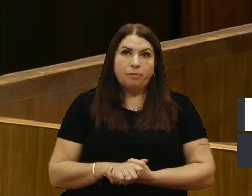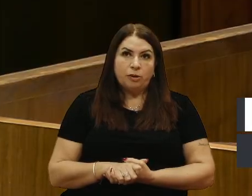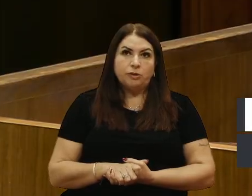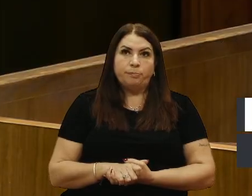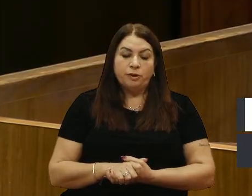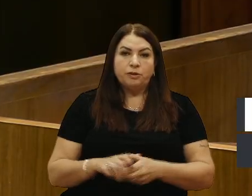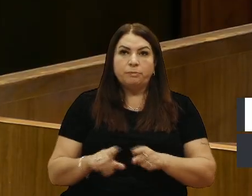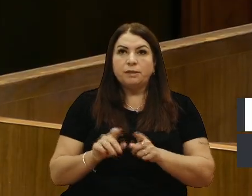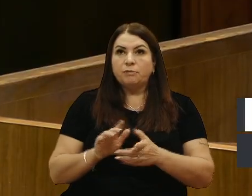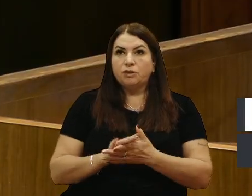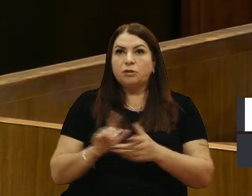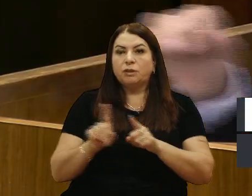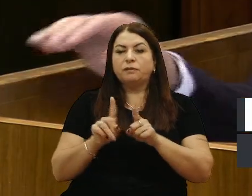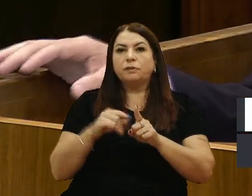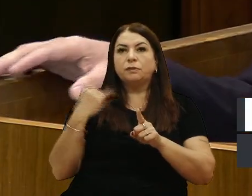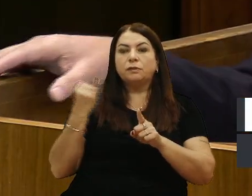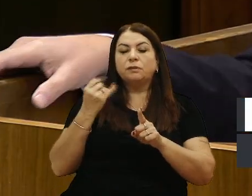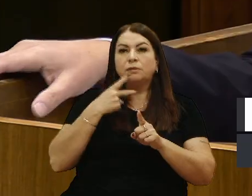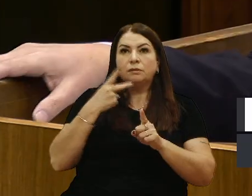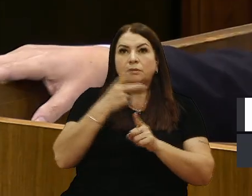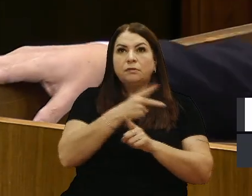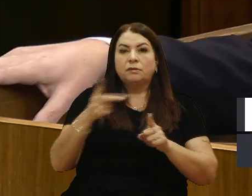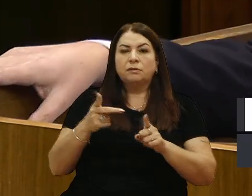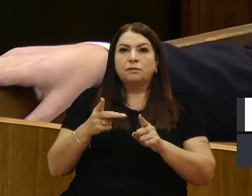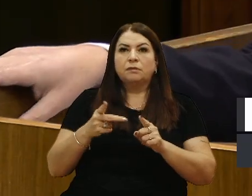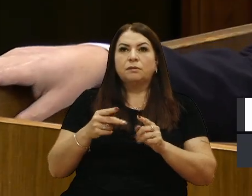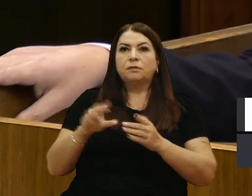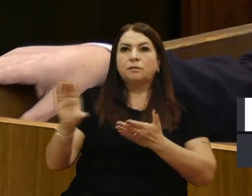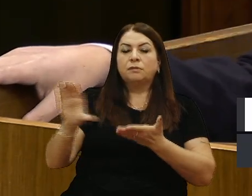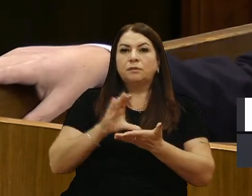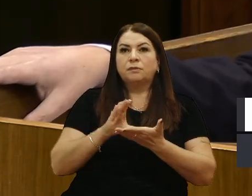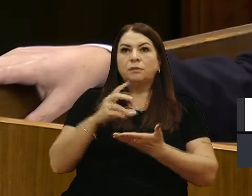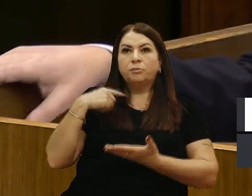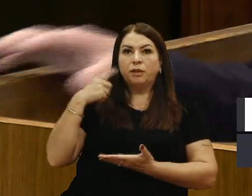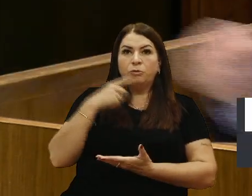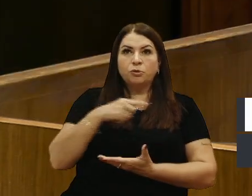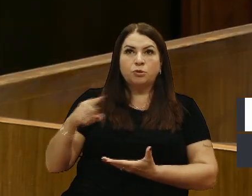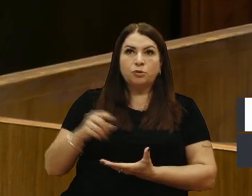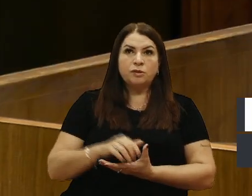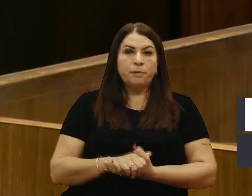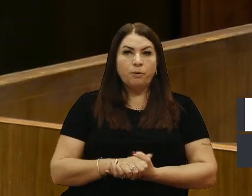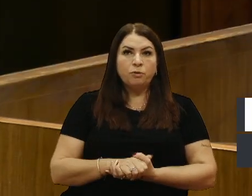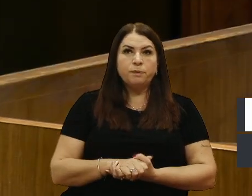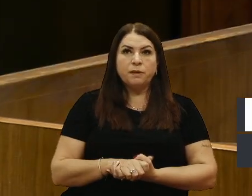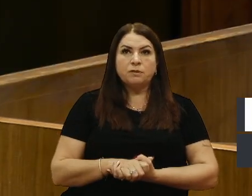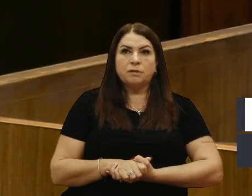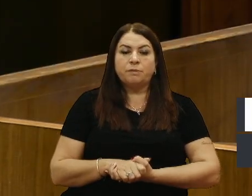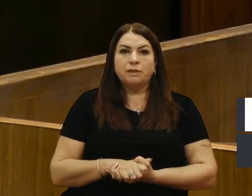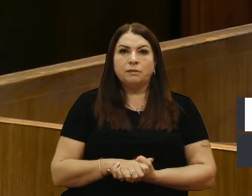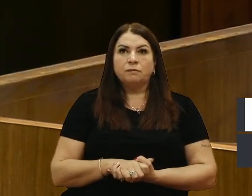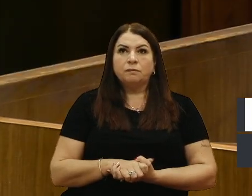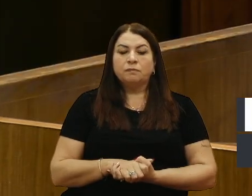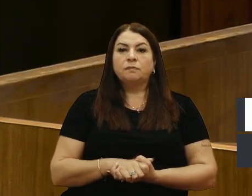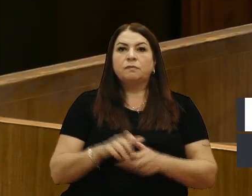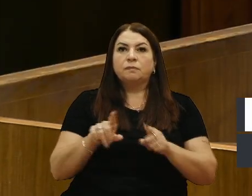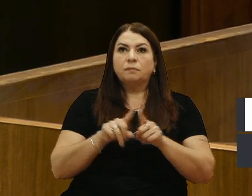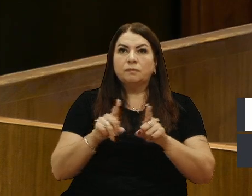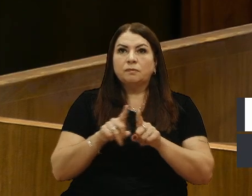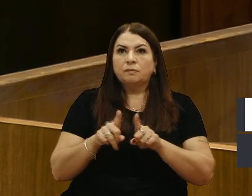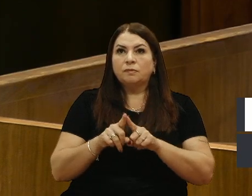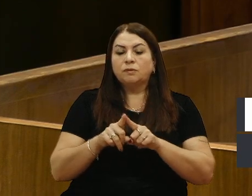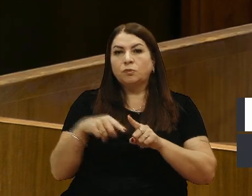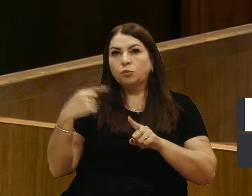importante a sua fala no quesito das emendas parlamentares, dizer o quanto a Vossa